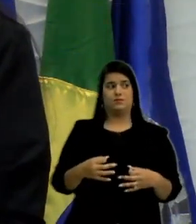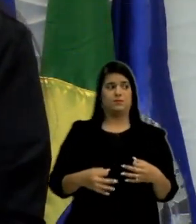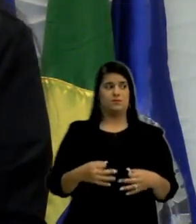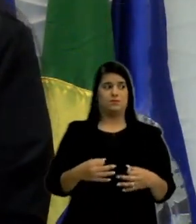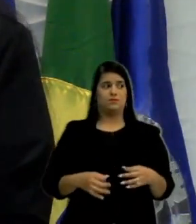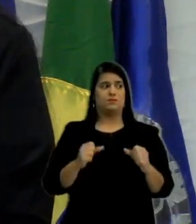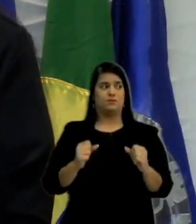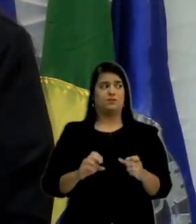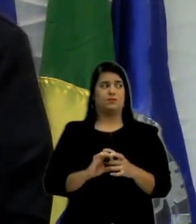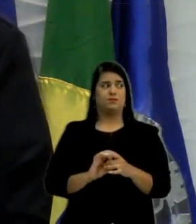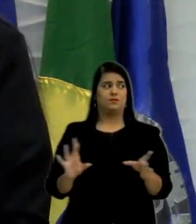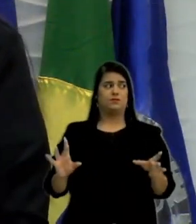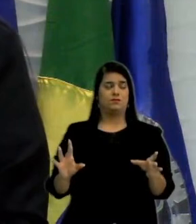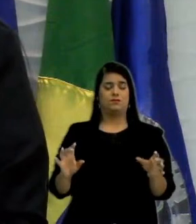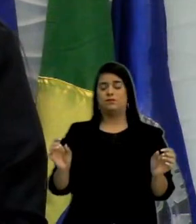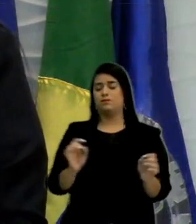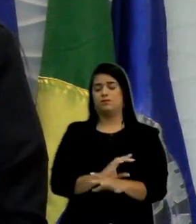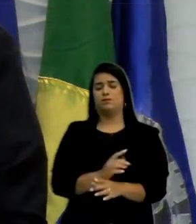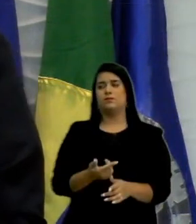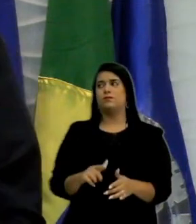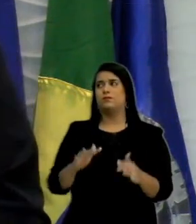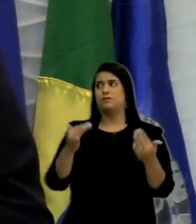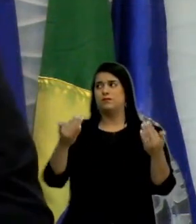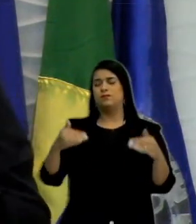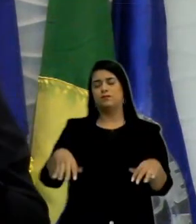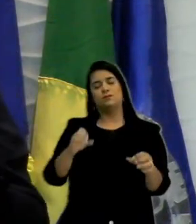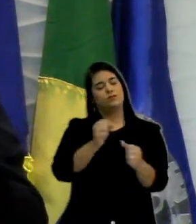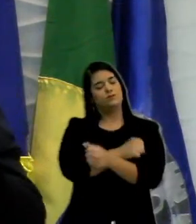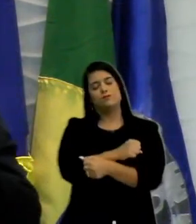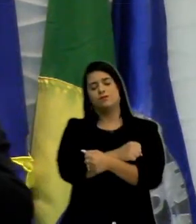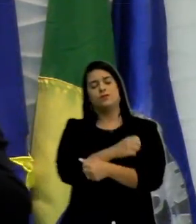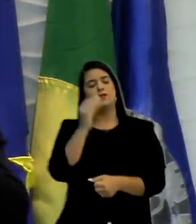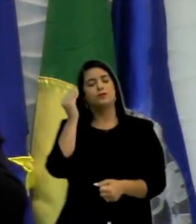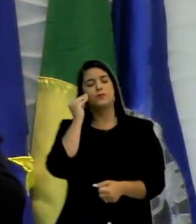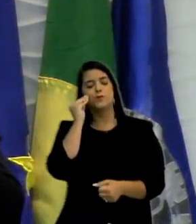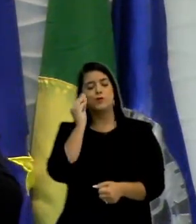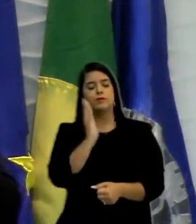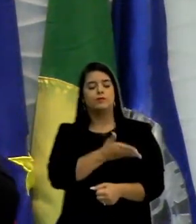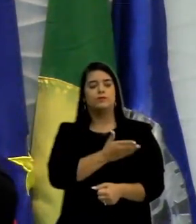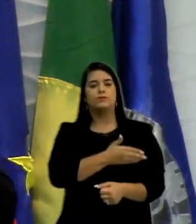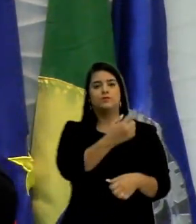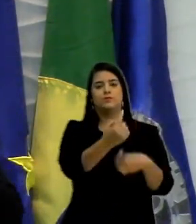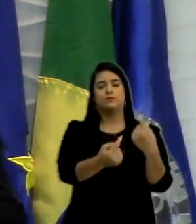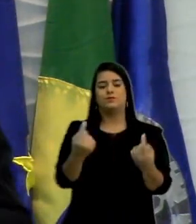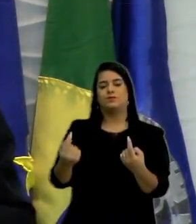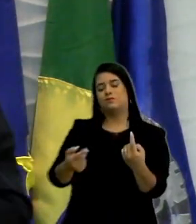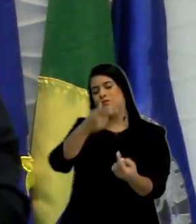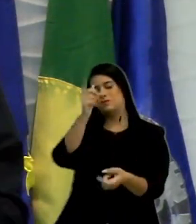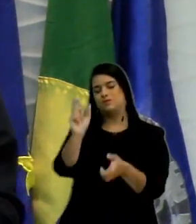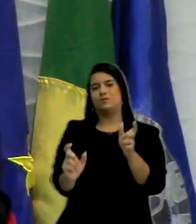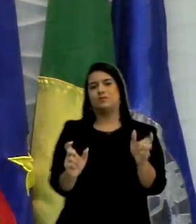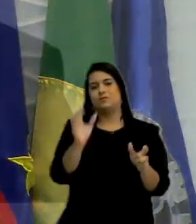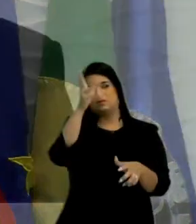se resolver. Quero finalizar meu discurso deixando um abraço e um beijo no coração de cada um, São Bentense.